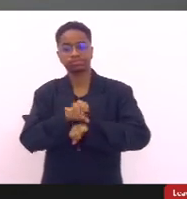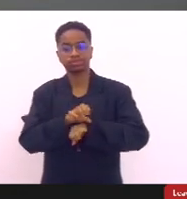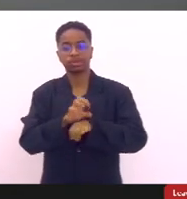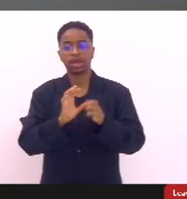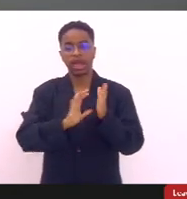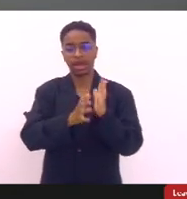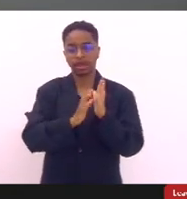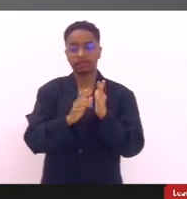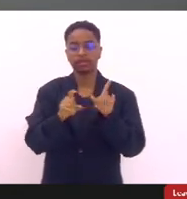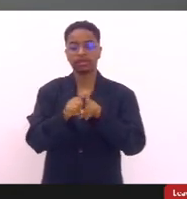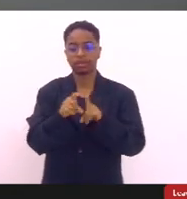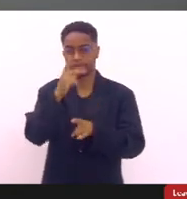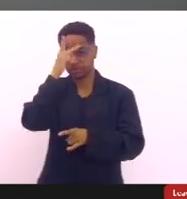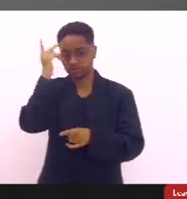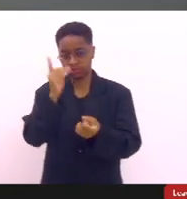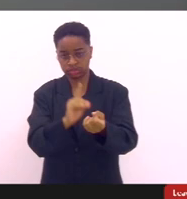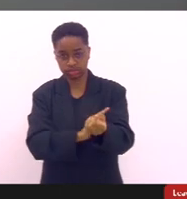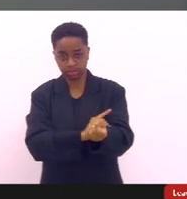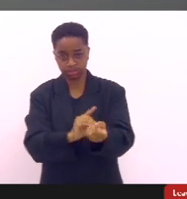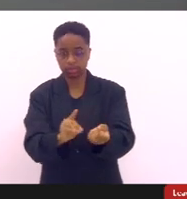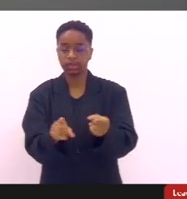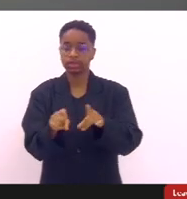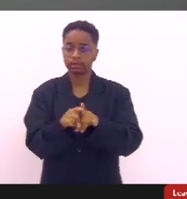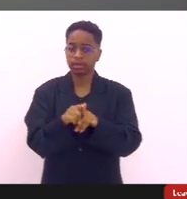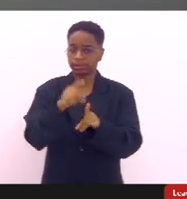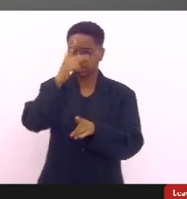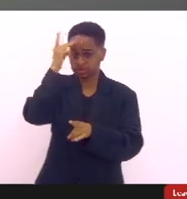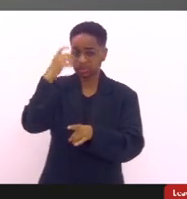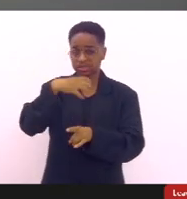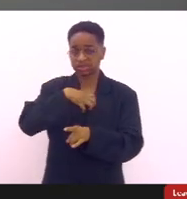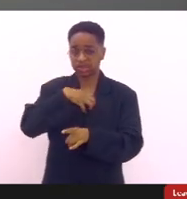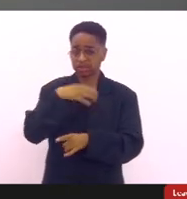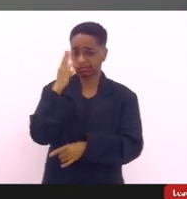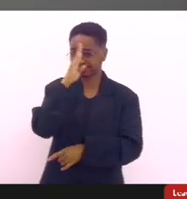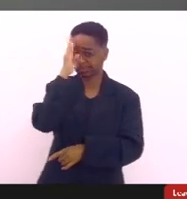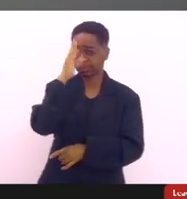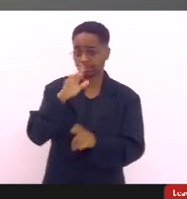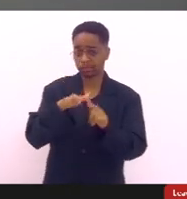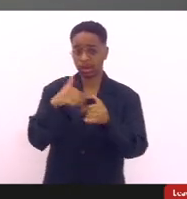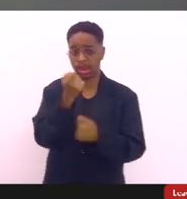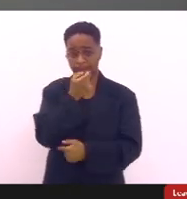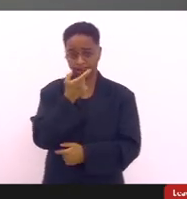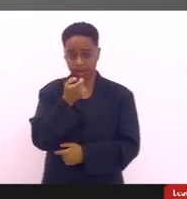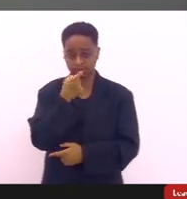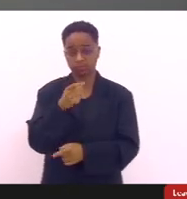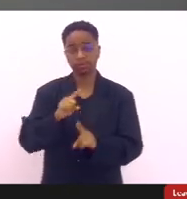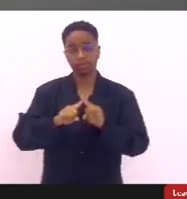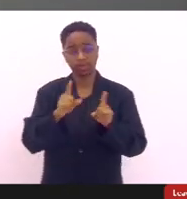pessoas diabéticas, de pessoas que têm efeitos colaterais dos remédios. Todas essas pessoas